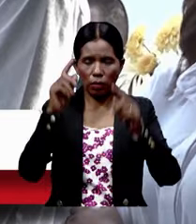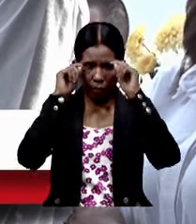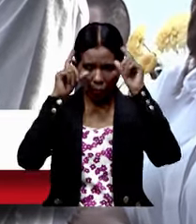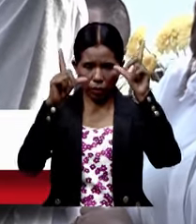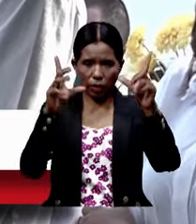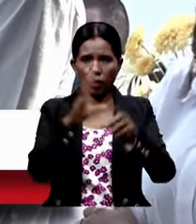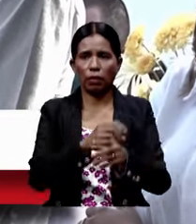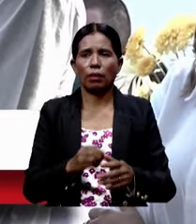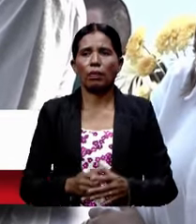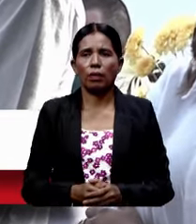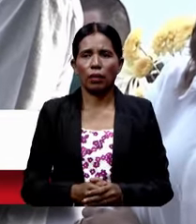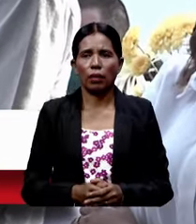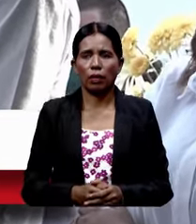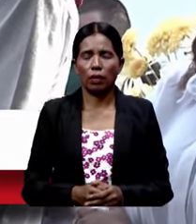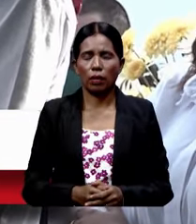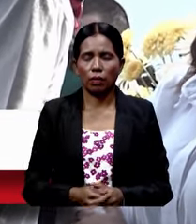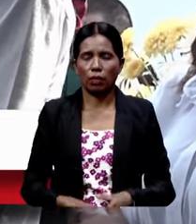me confia